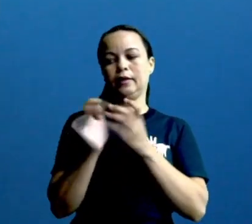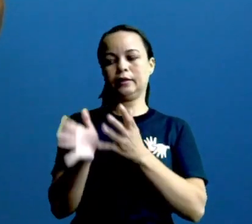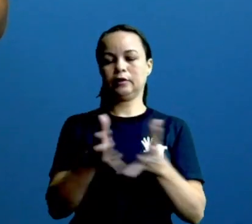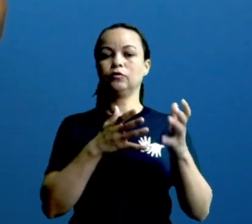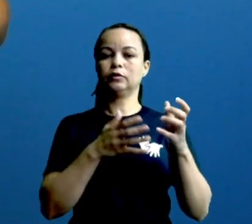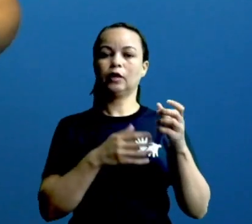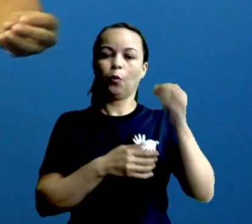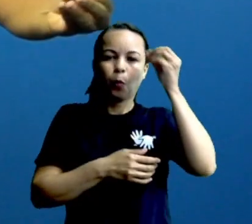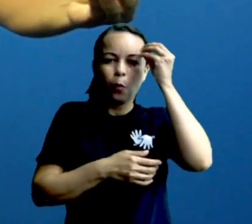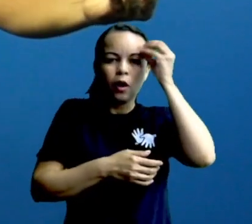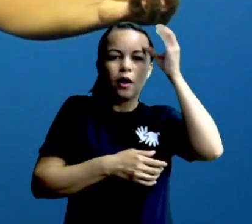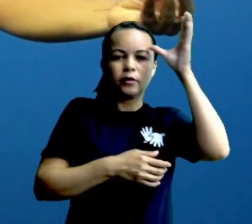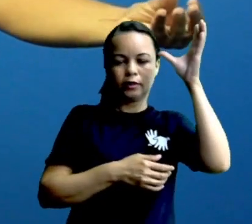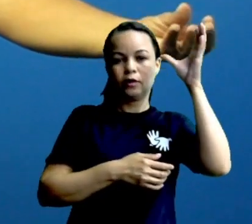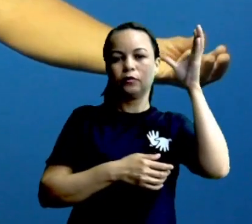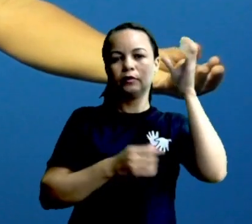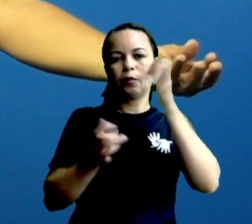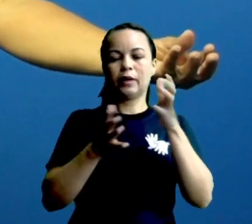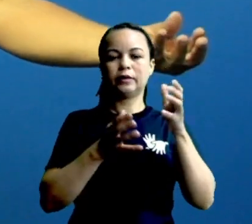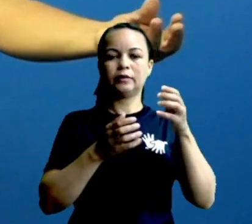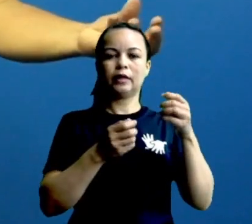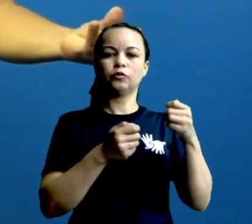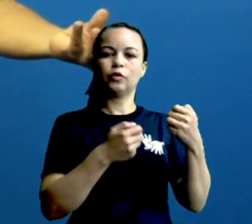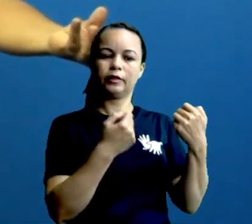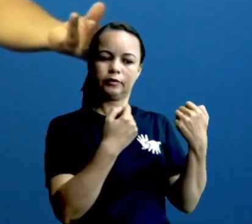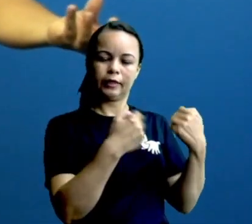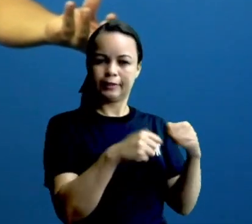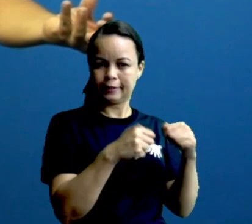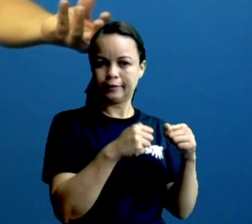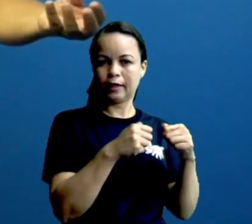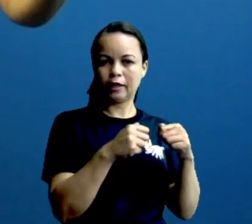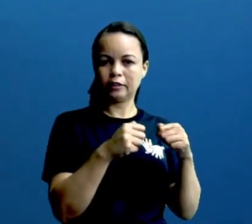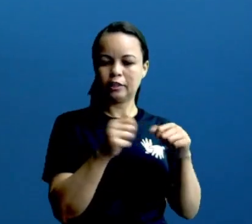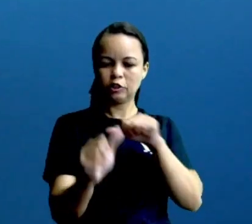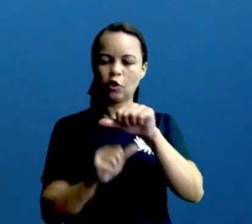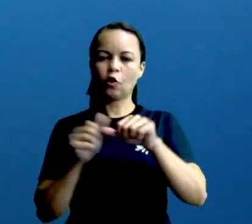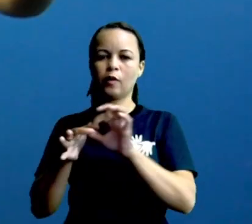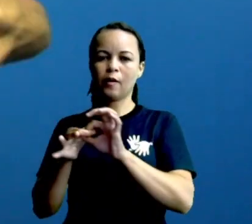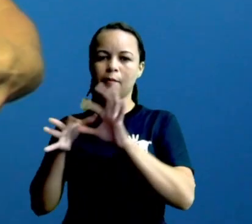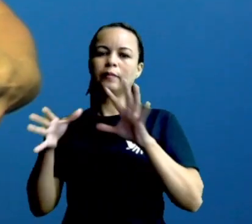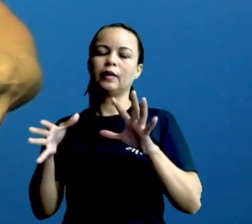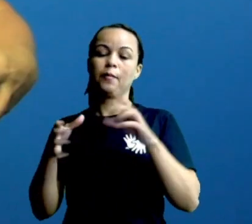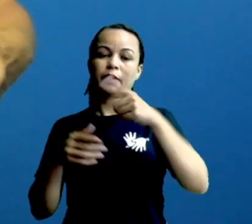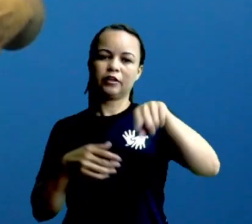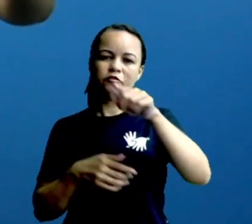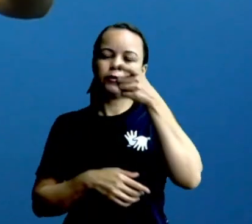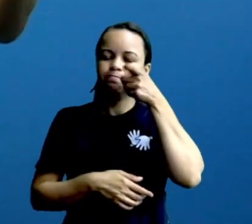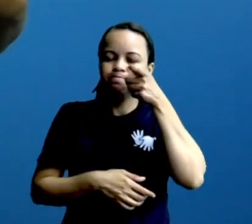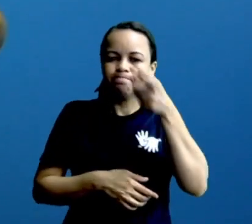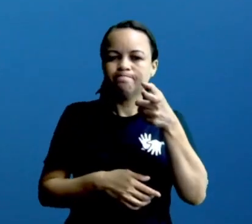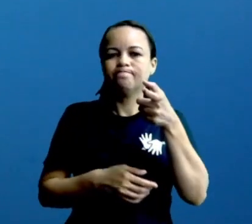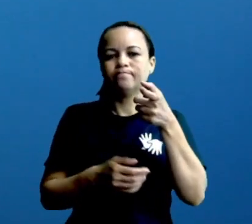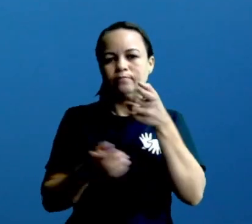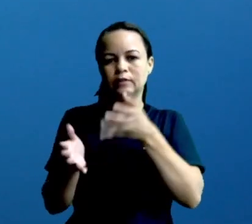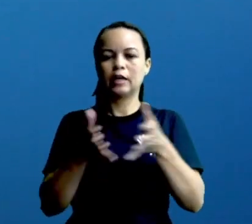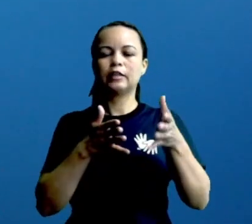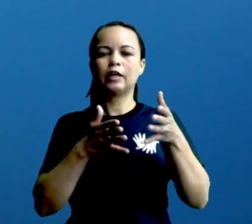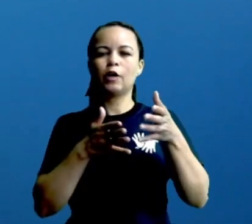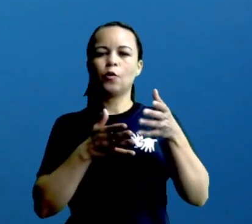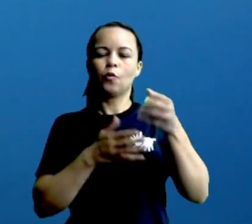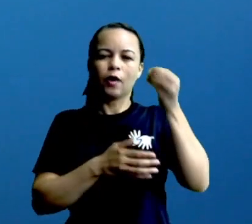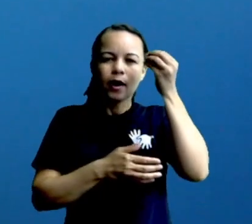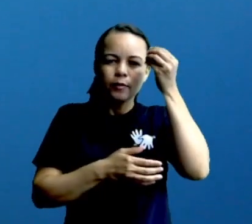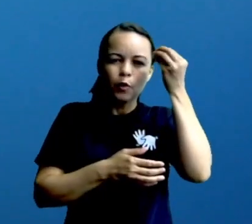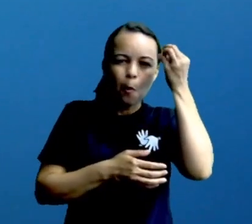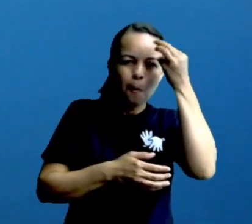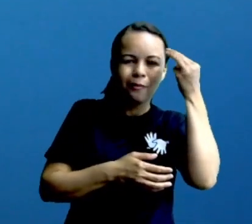repertório intelectual. Para quê? Para que a gente saia do reino da necessidade para o reino da liberdade. Para que você se torne alguém interessante. Alguém que tenha um calibre mental